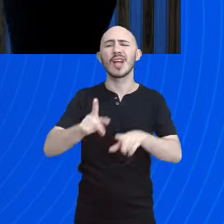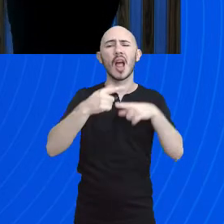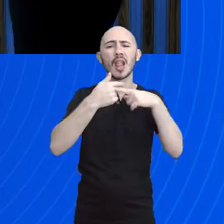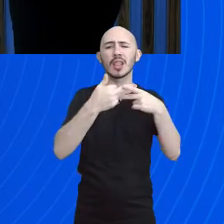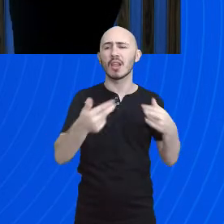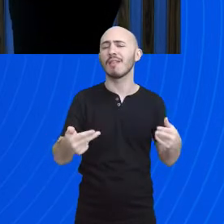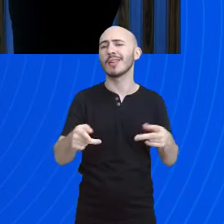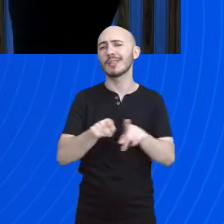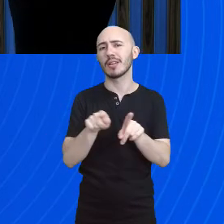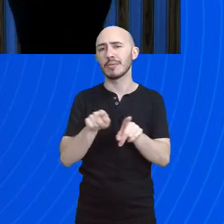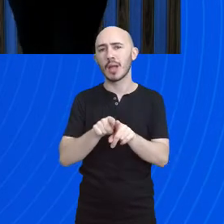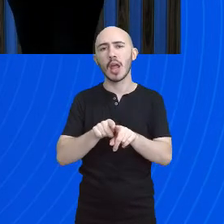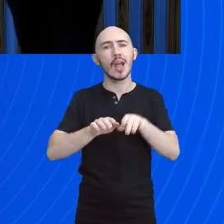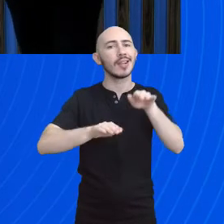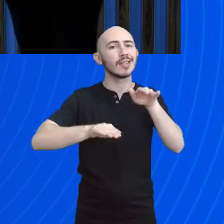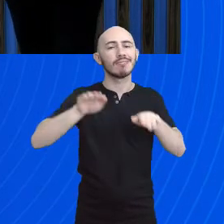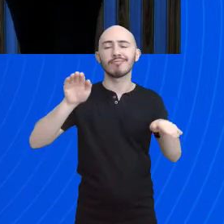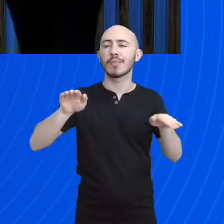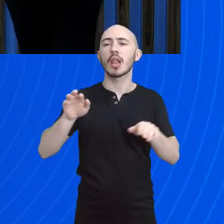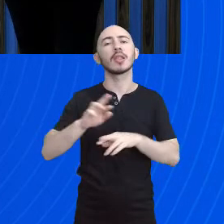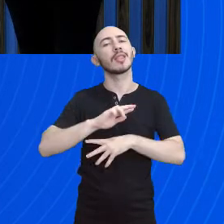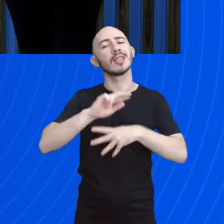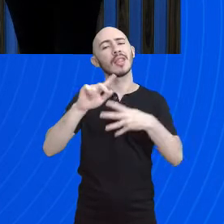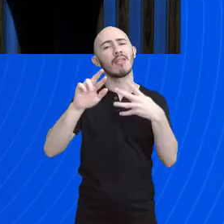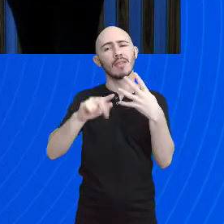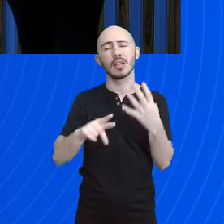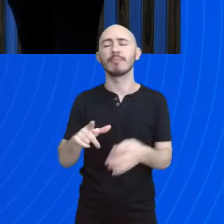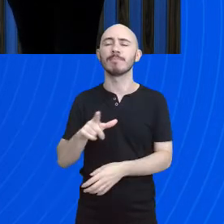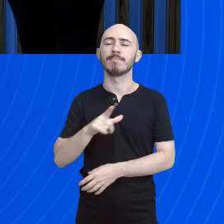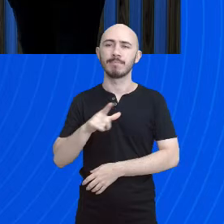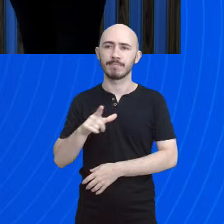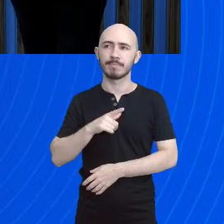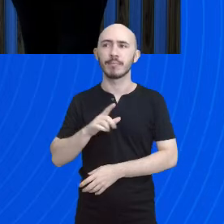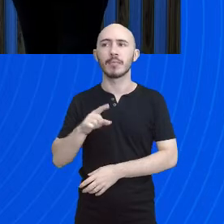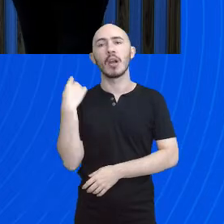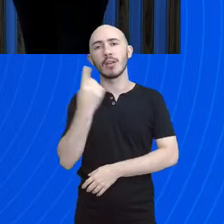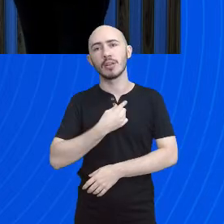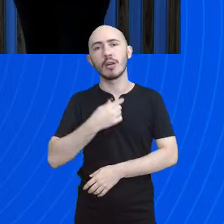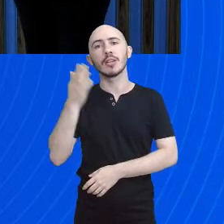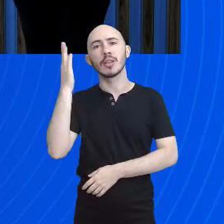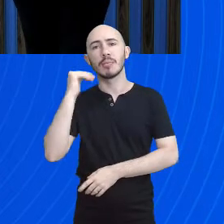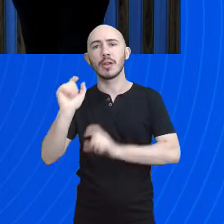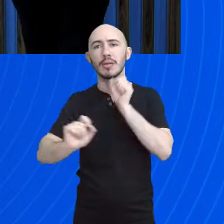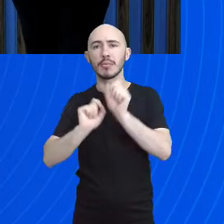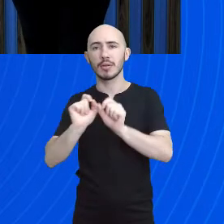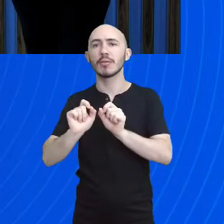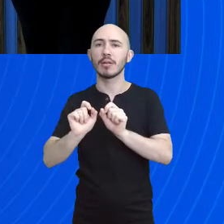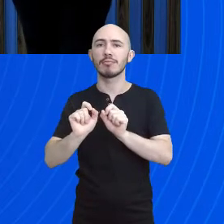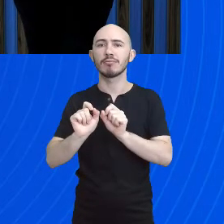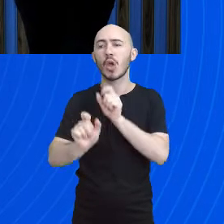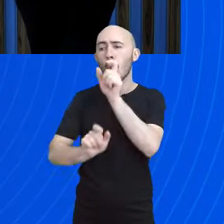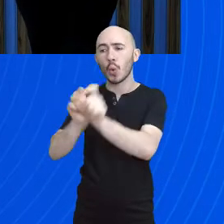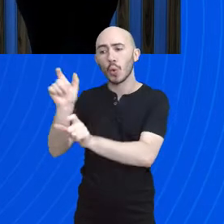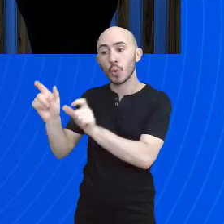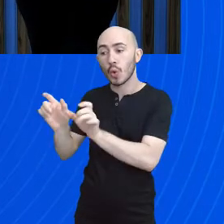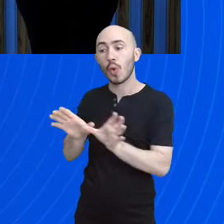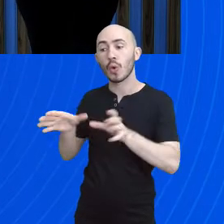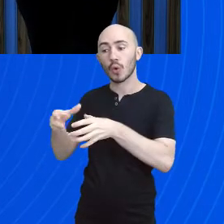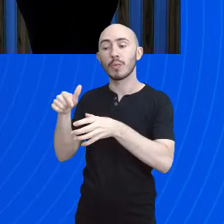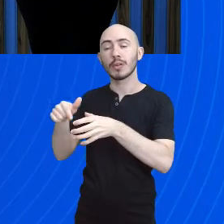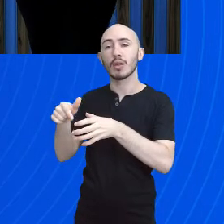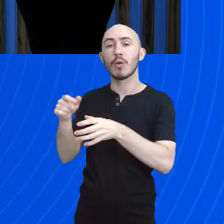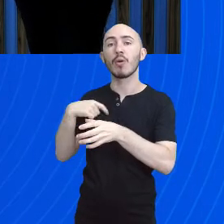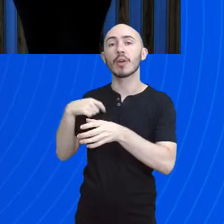recursos completamente diferente, né? A gente sabe que uns têm uma facilidade maior de